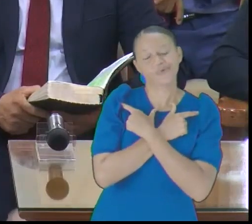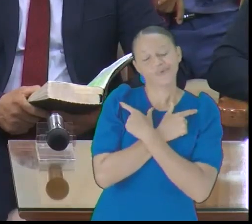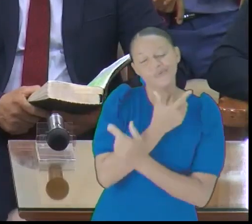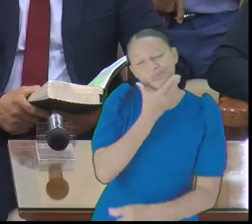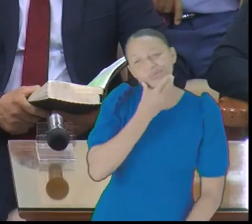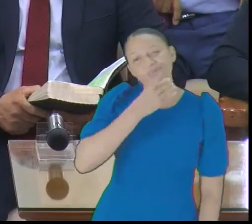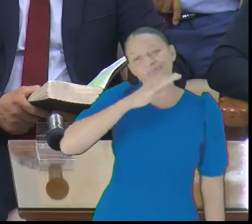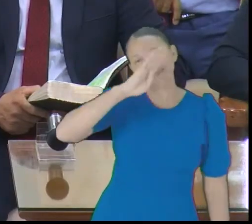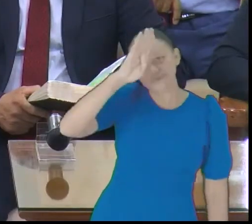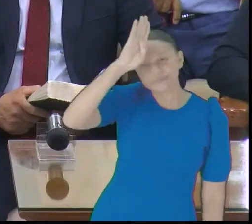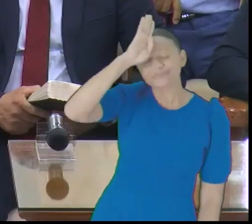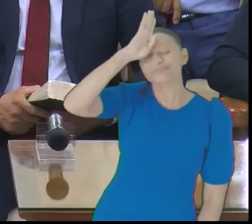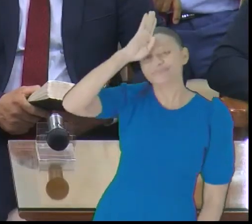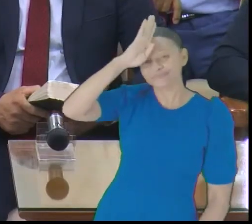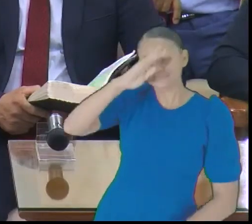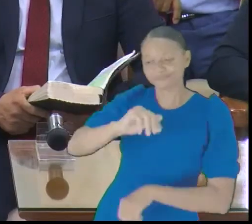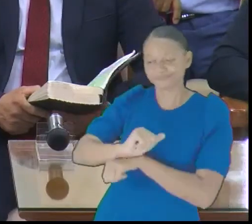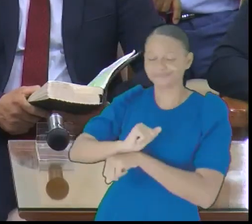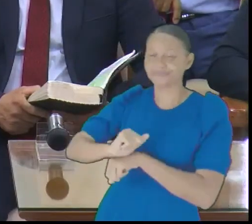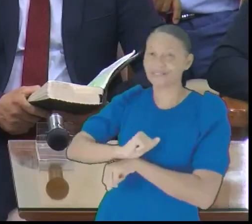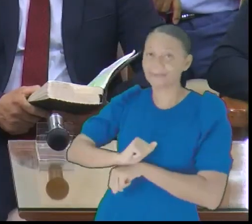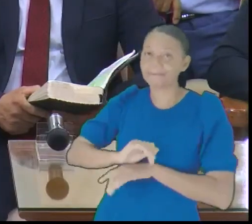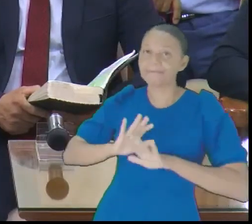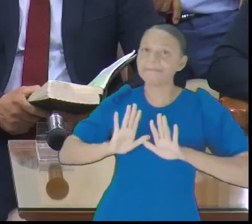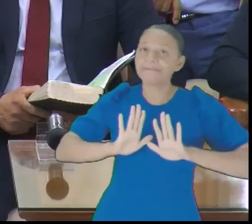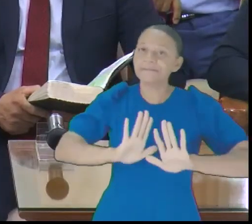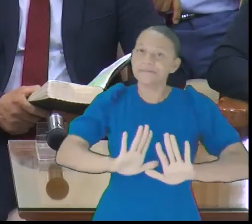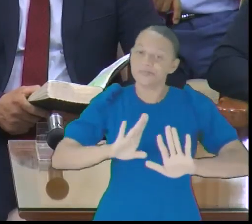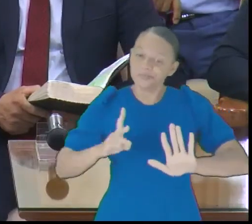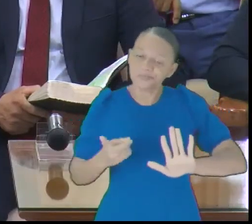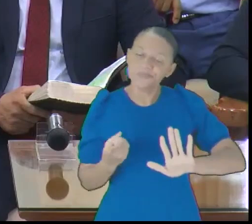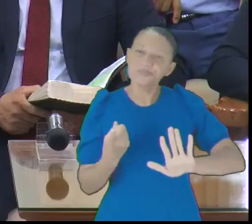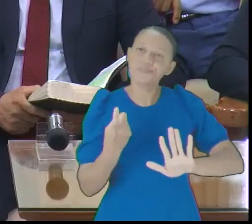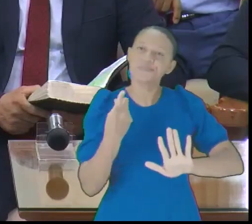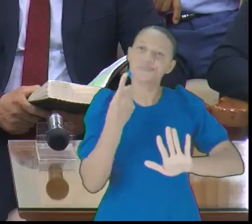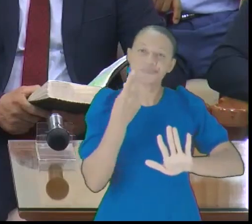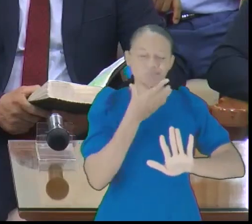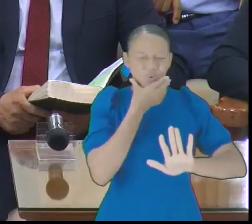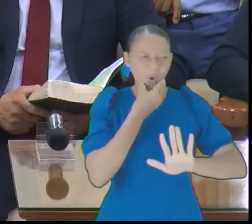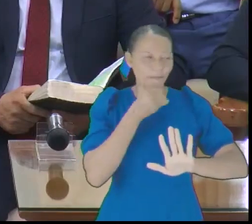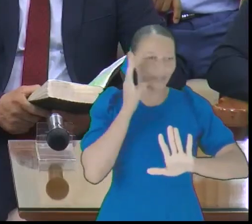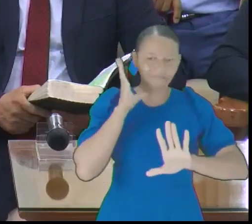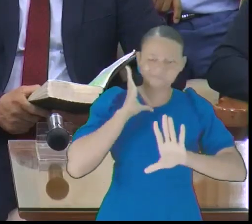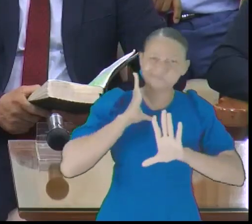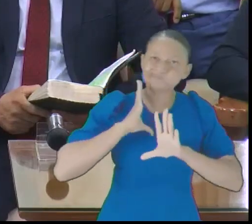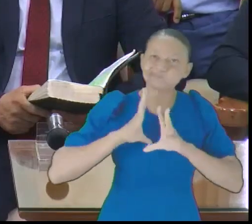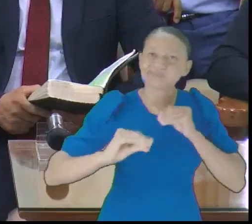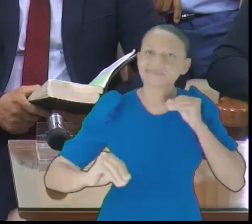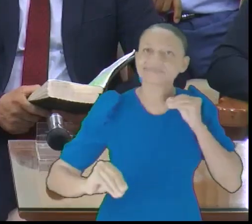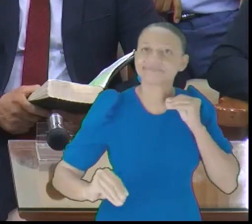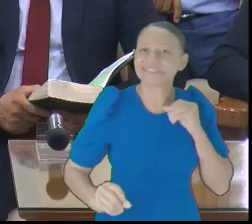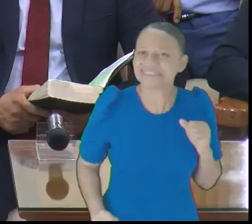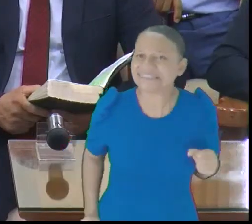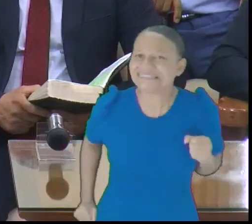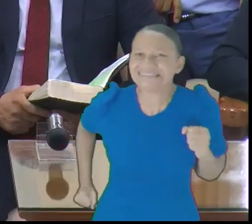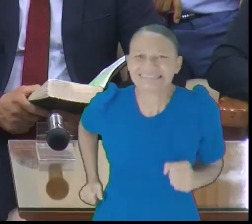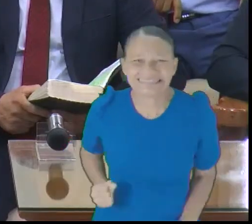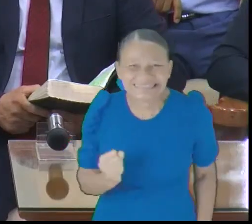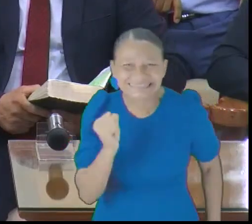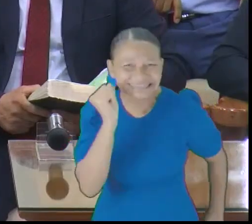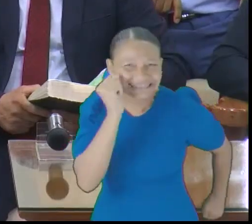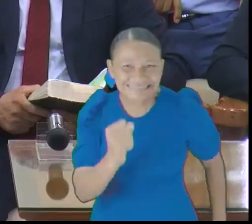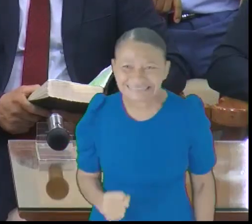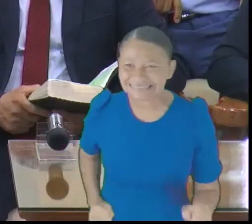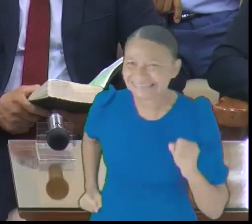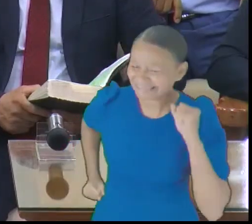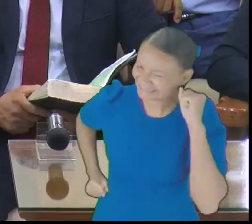Abraão. Mas um daqueles homens escapou, correu e levou a